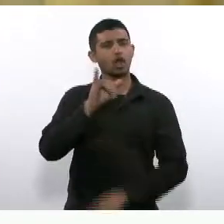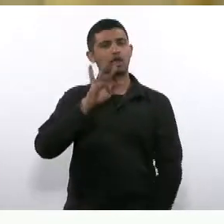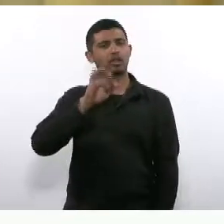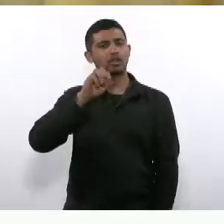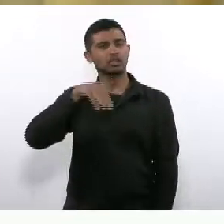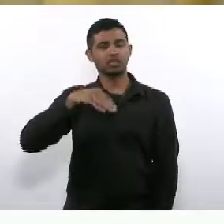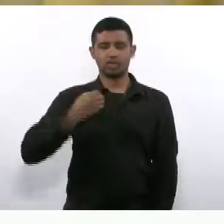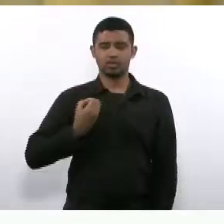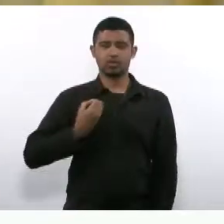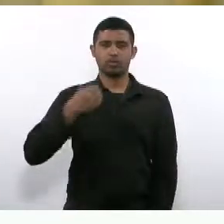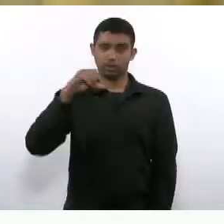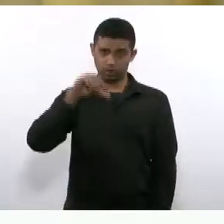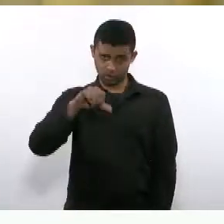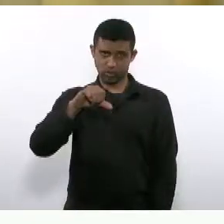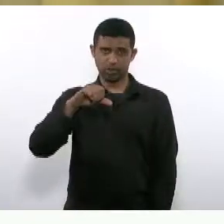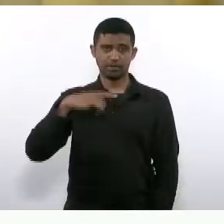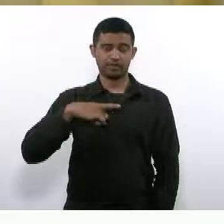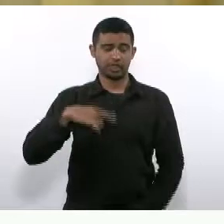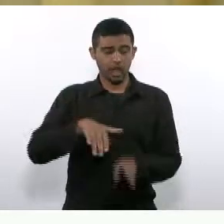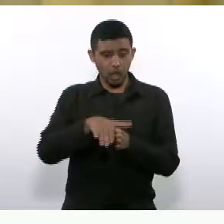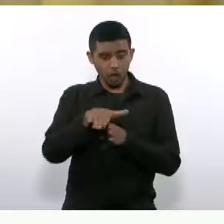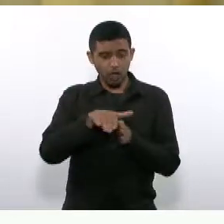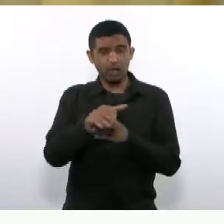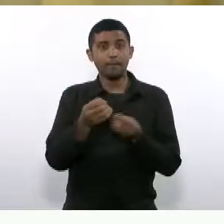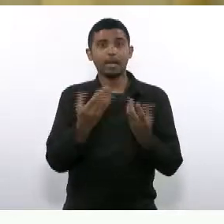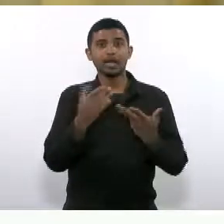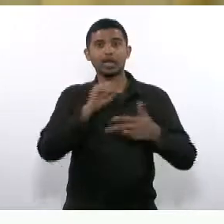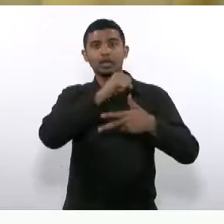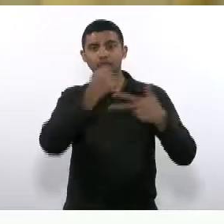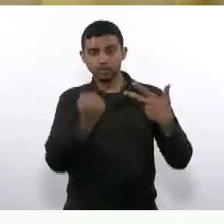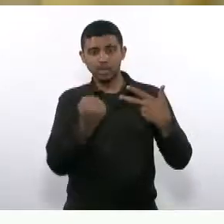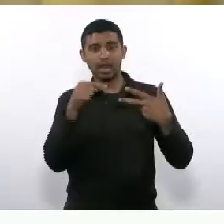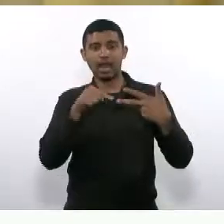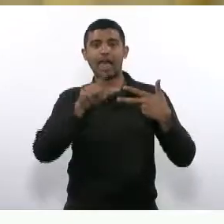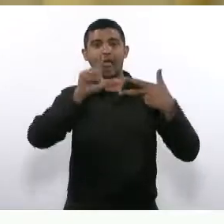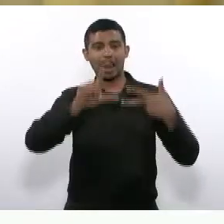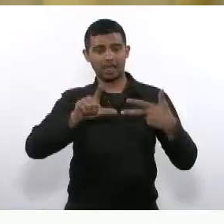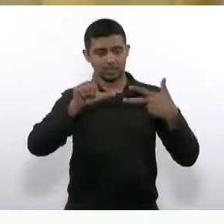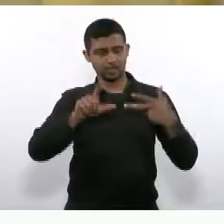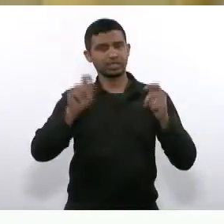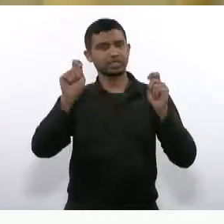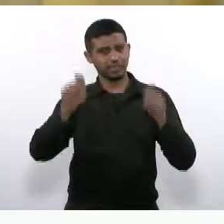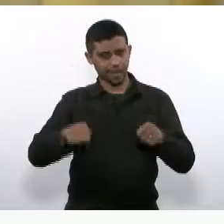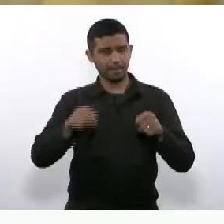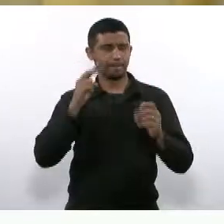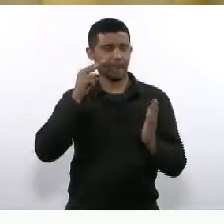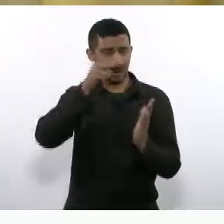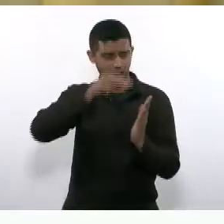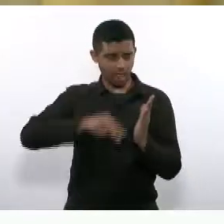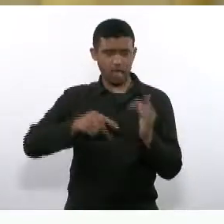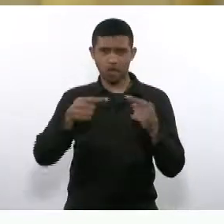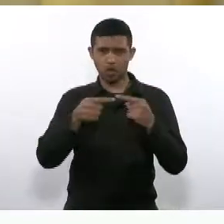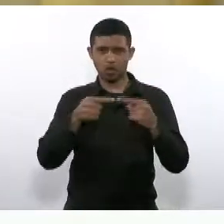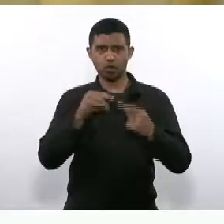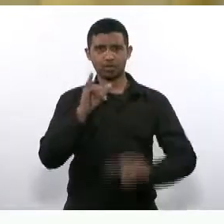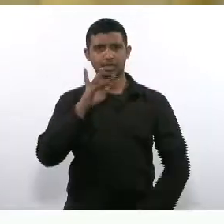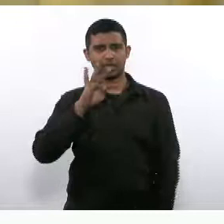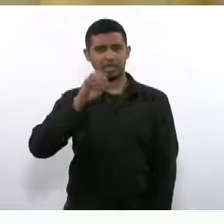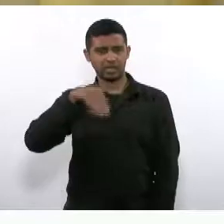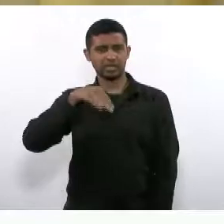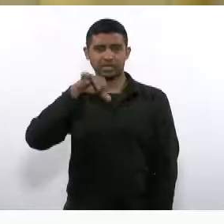9, das recomendações para o Legislativo. Poderia ler aqui, que seria o item 9,